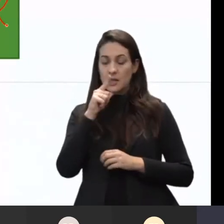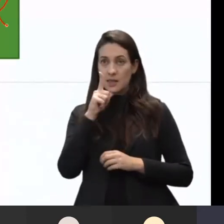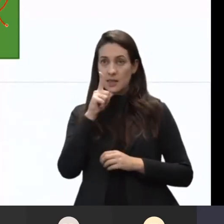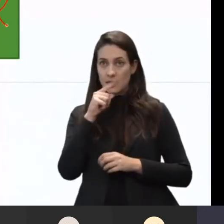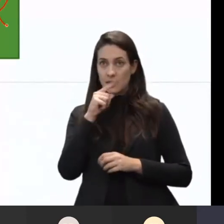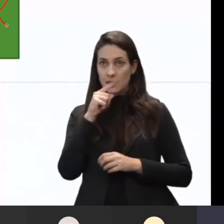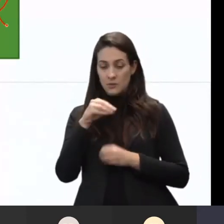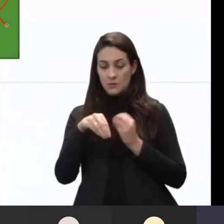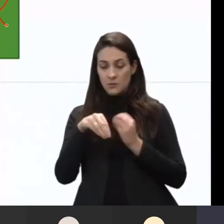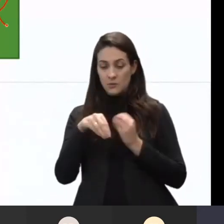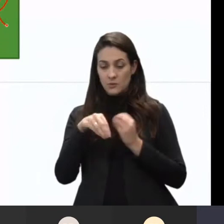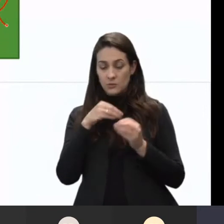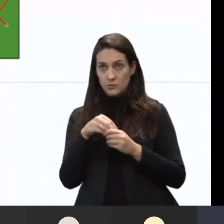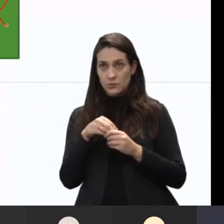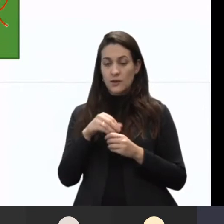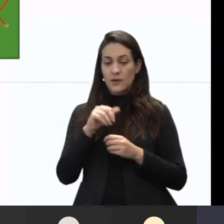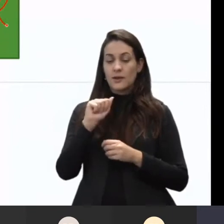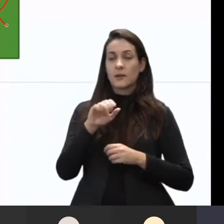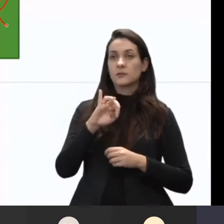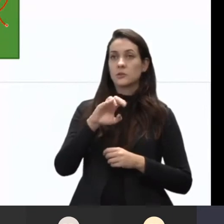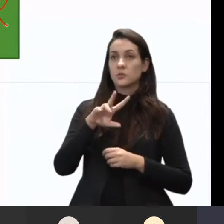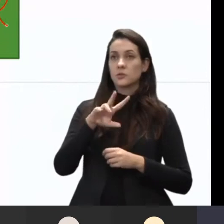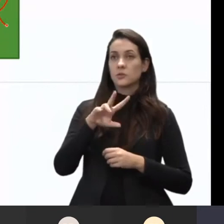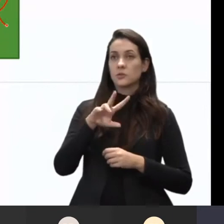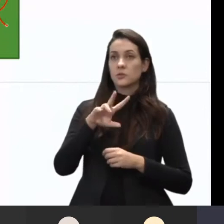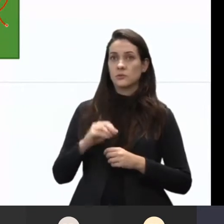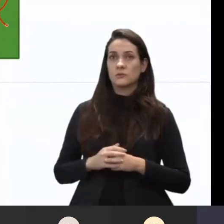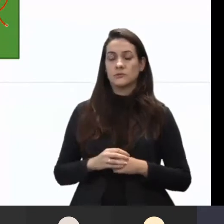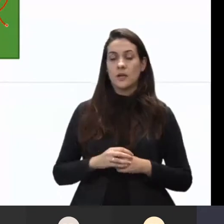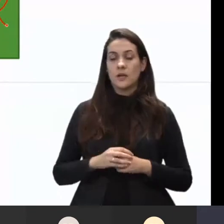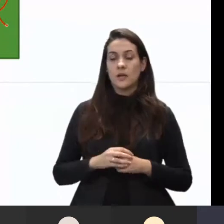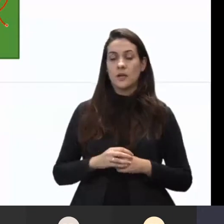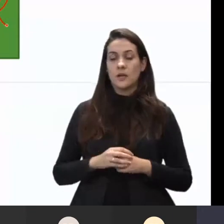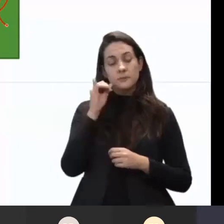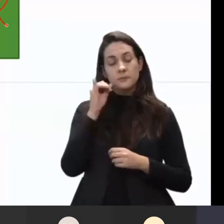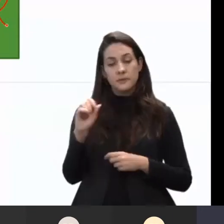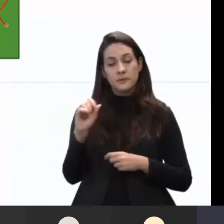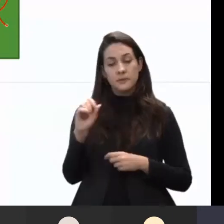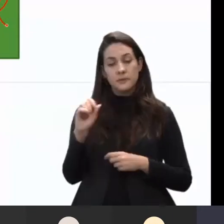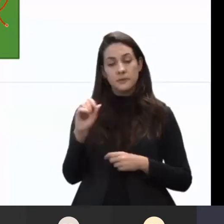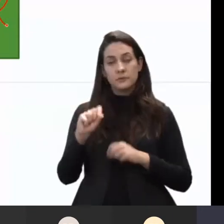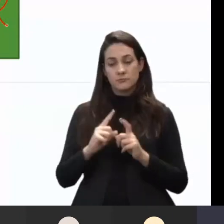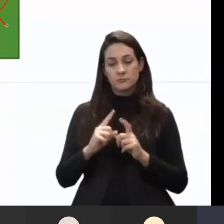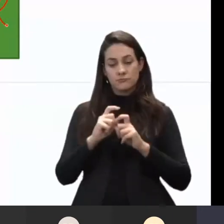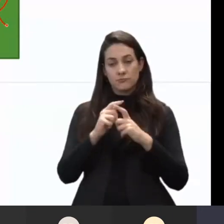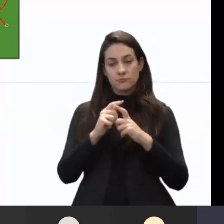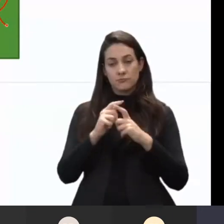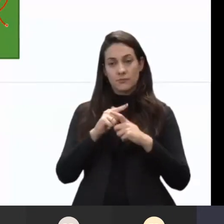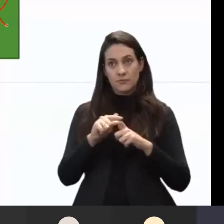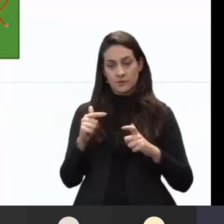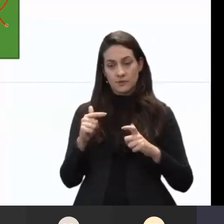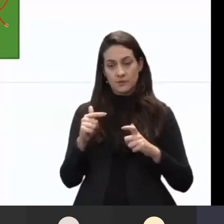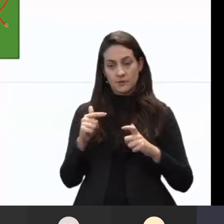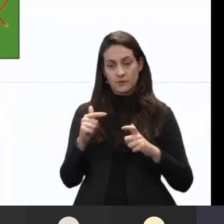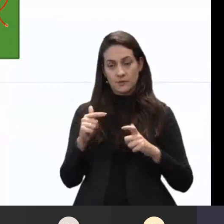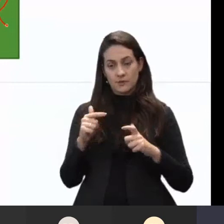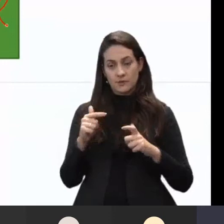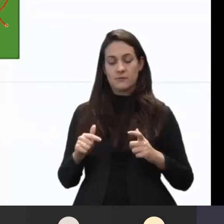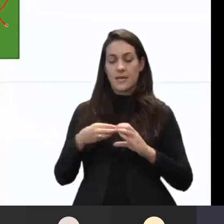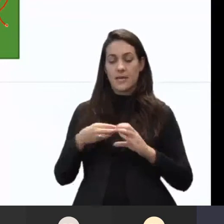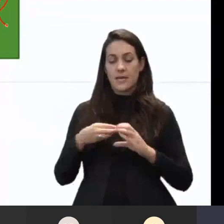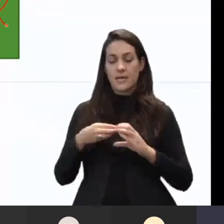água. E o hipoclorito, ele é um forte agente oxidante que impede o funcionamento de boa parte do sistema enzimático